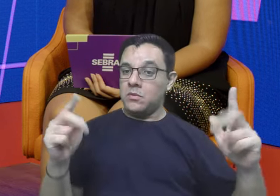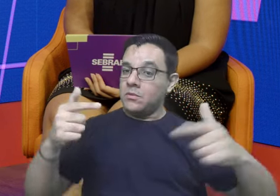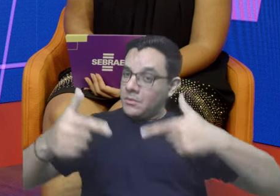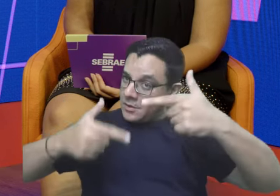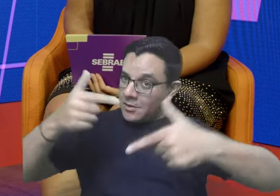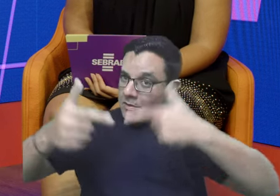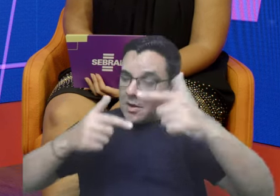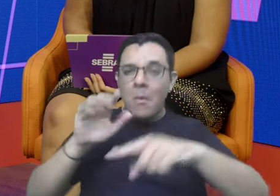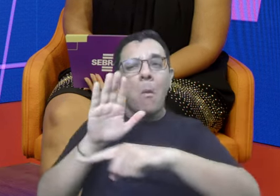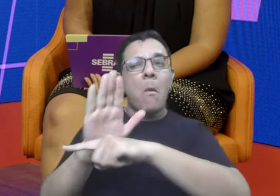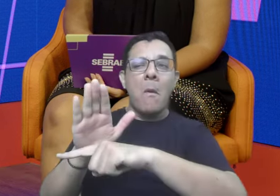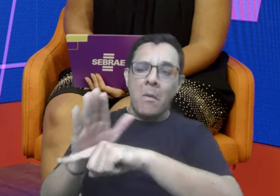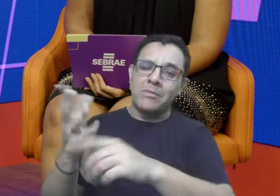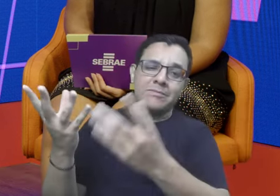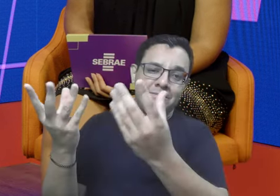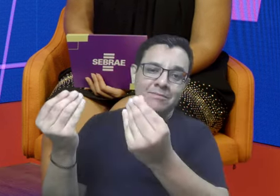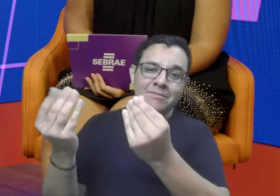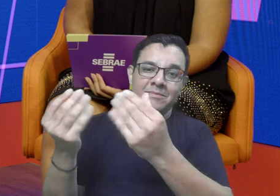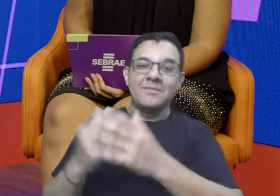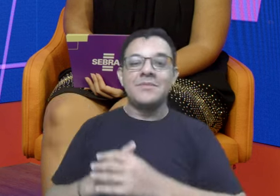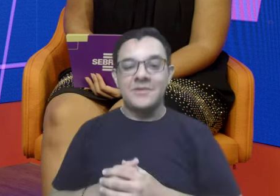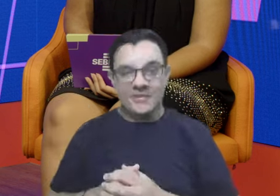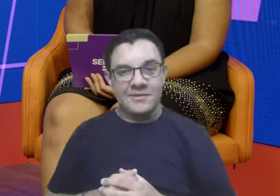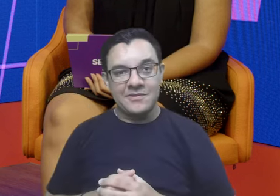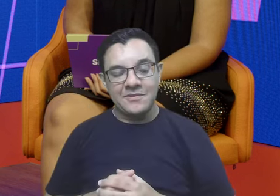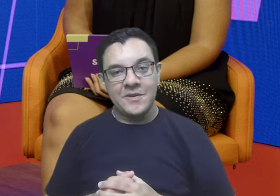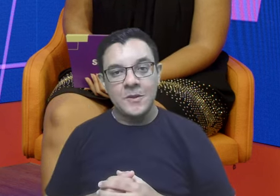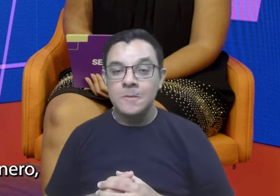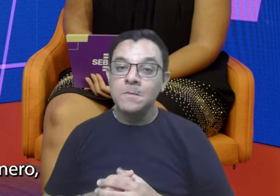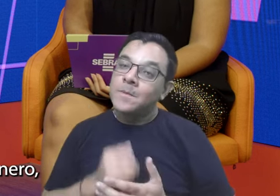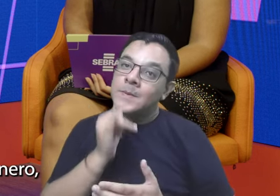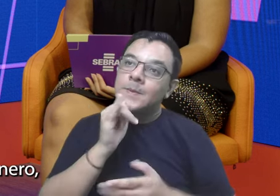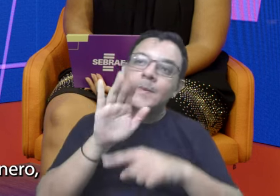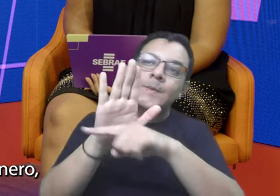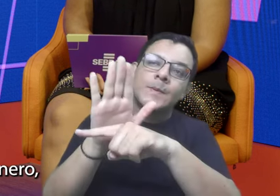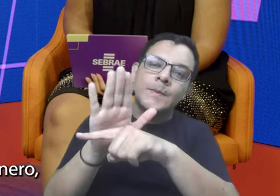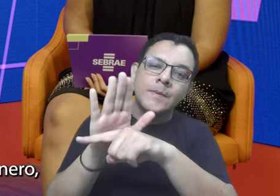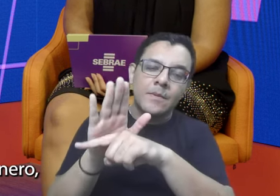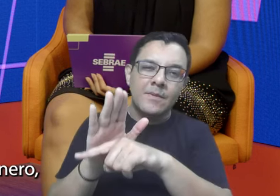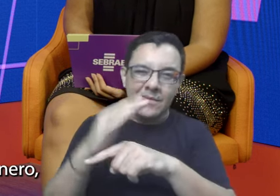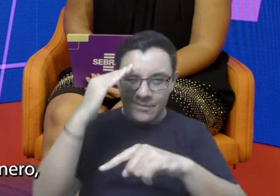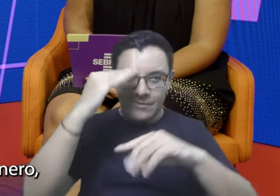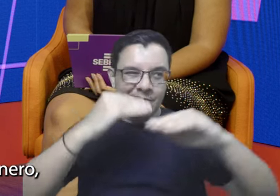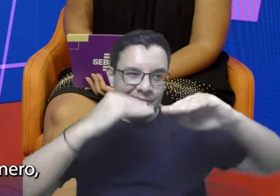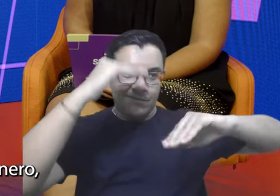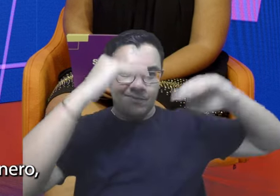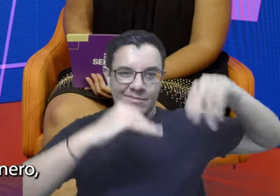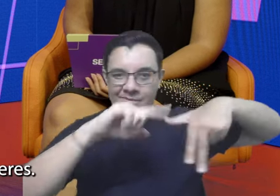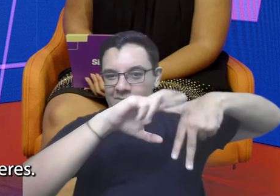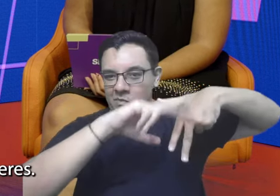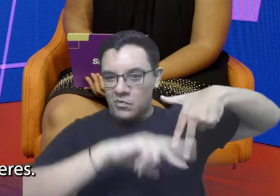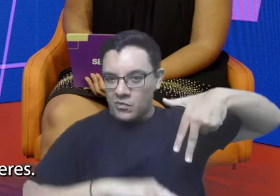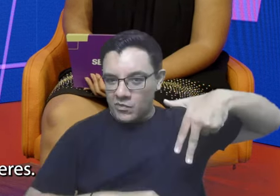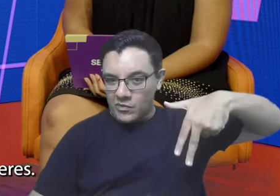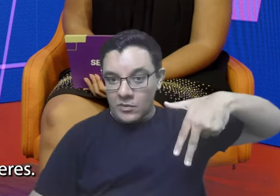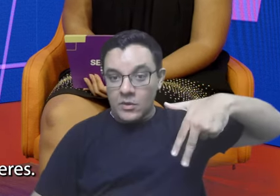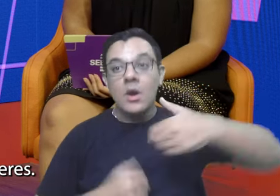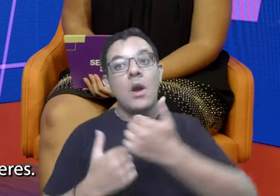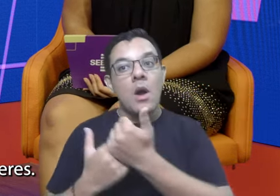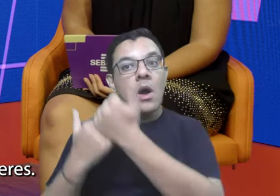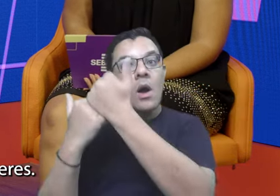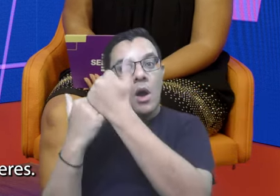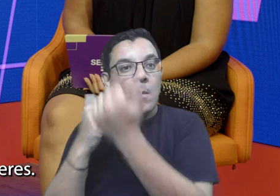temos aí Exatamente Essa política né contribui para para essa desigualdade de gênero de apoio de